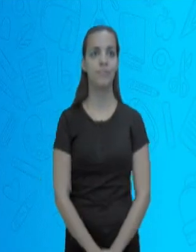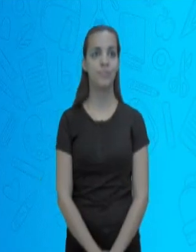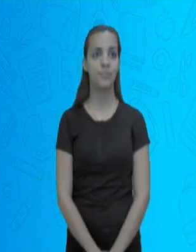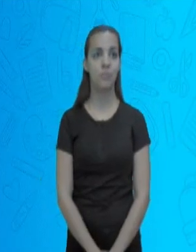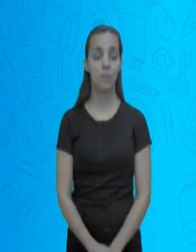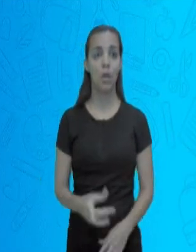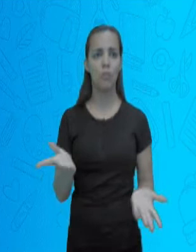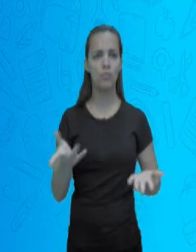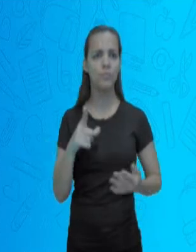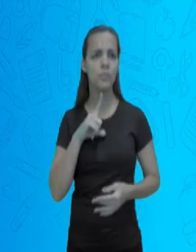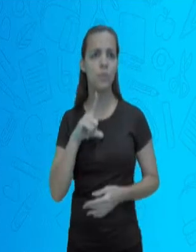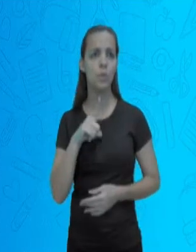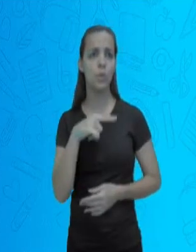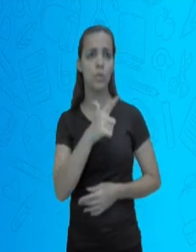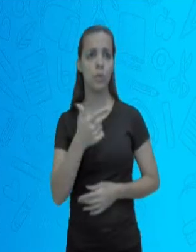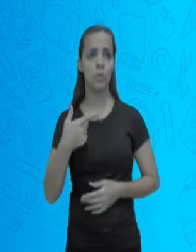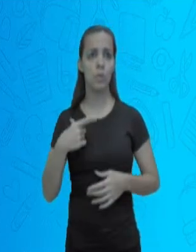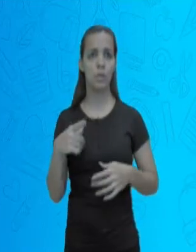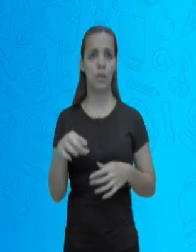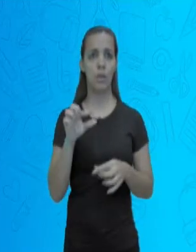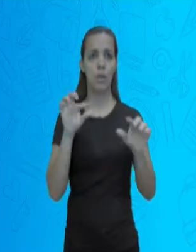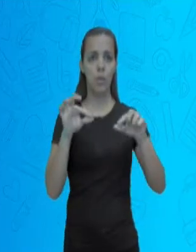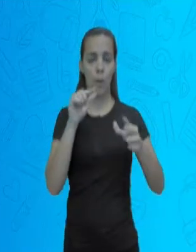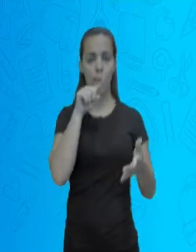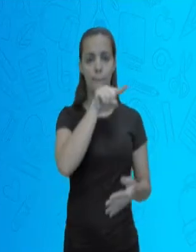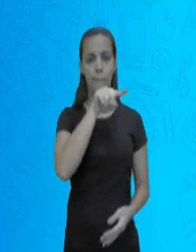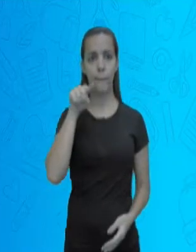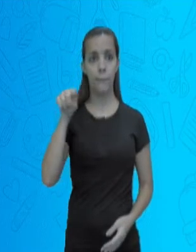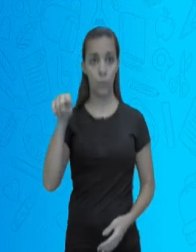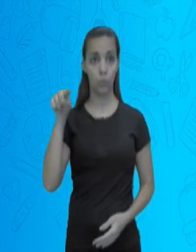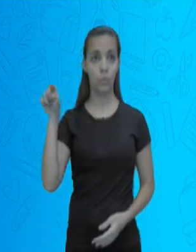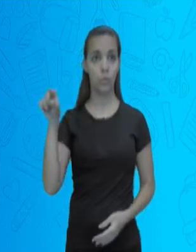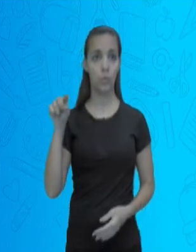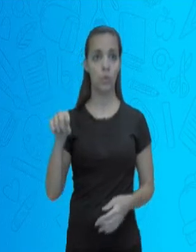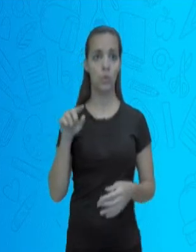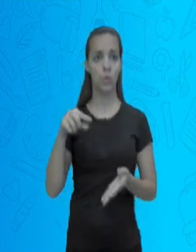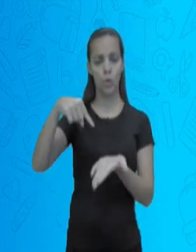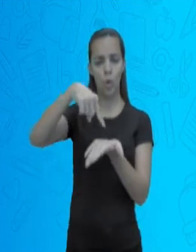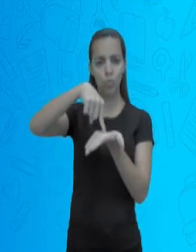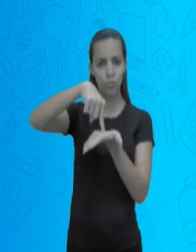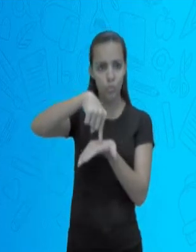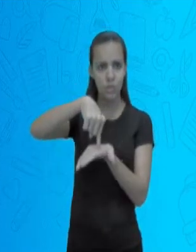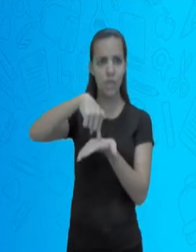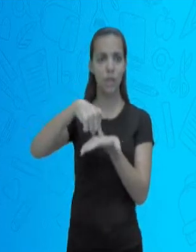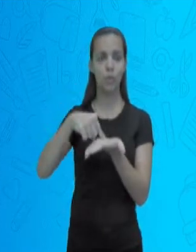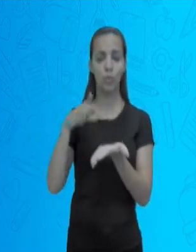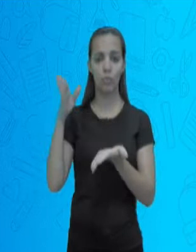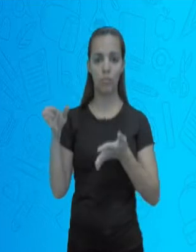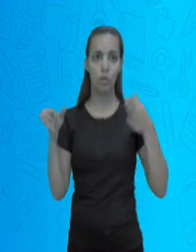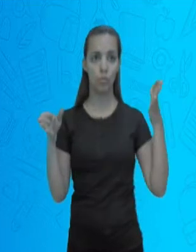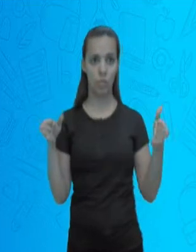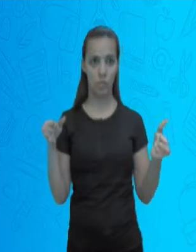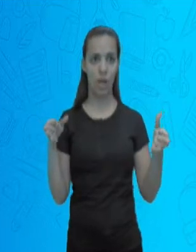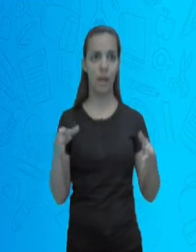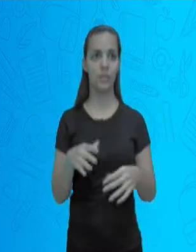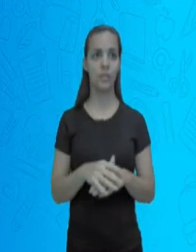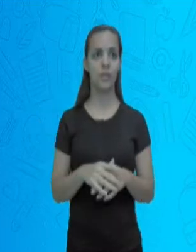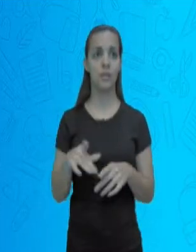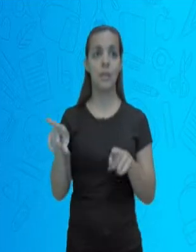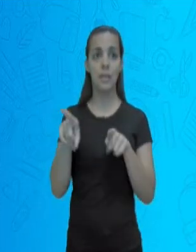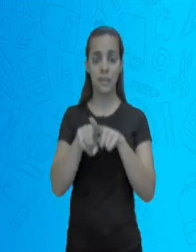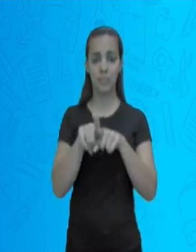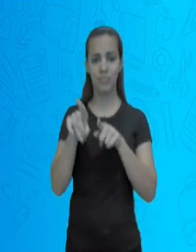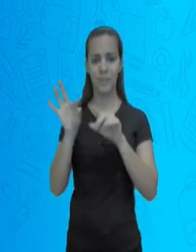nós temos aqui, ó, pontos, né? Os 3 pontos, o ponto aqui onde marca o meio do campo. Nós temos aqui